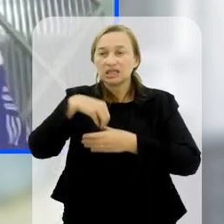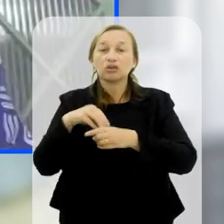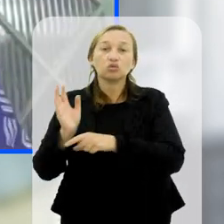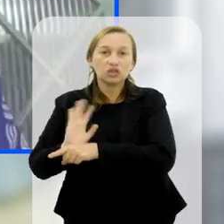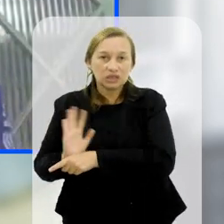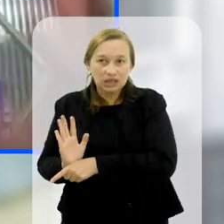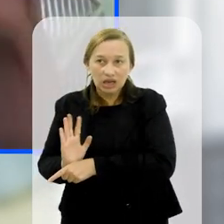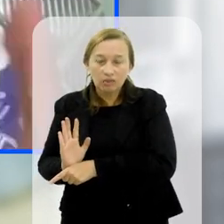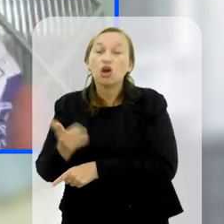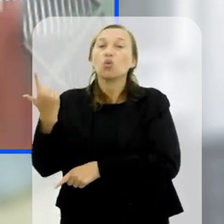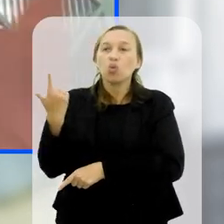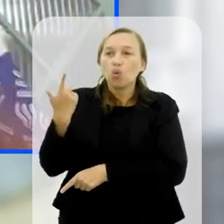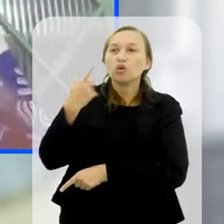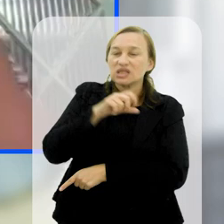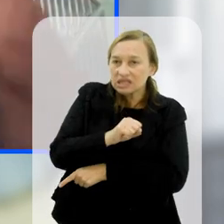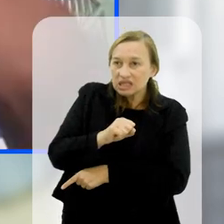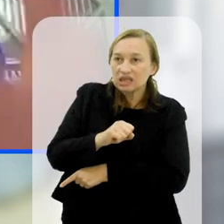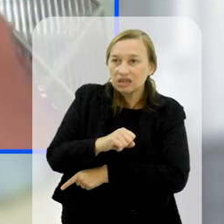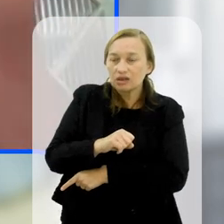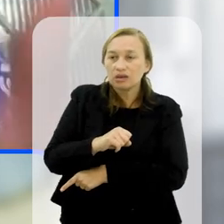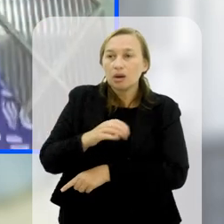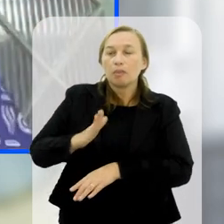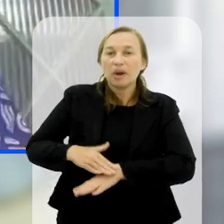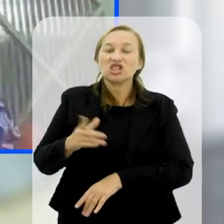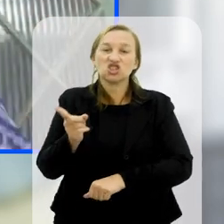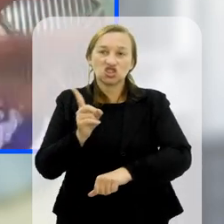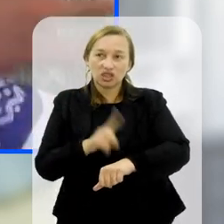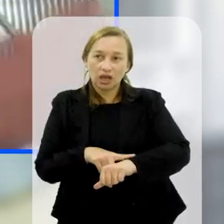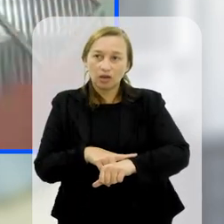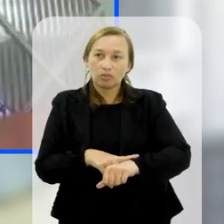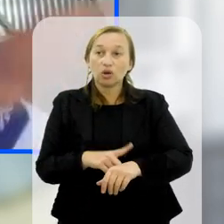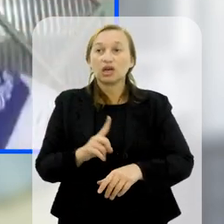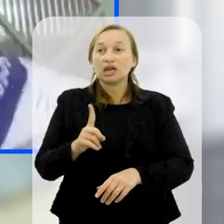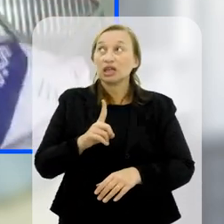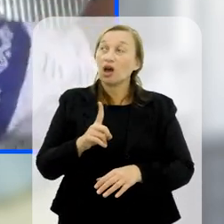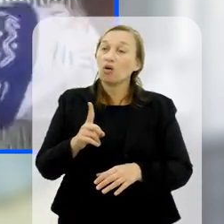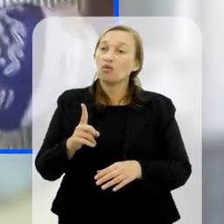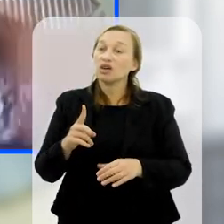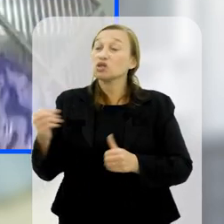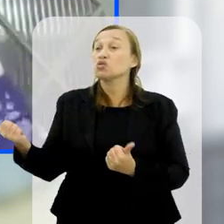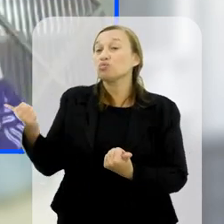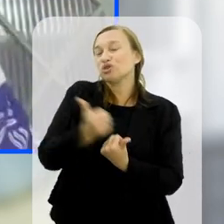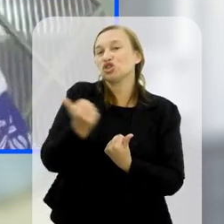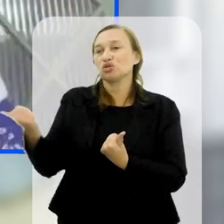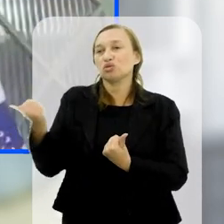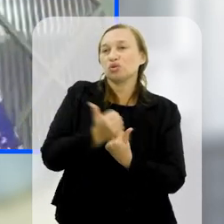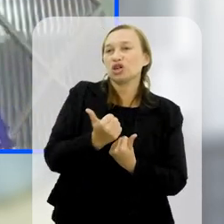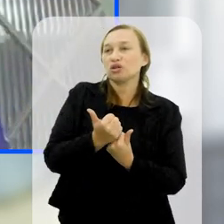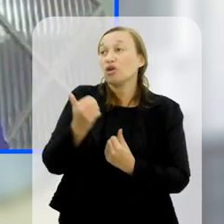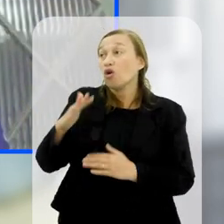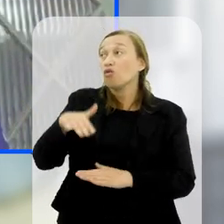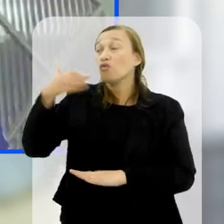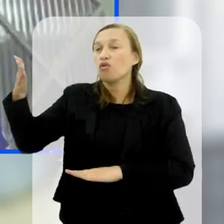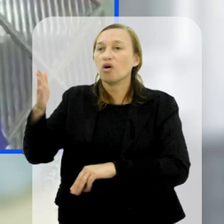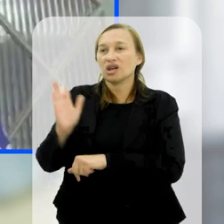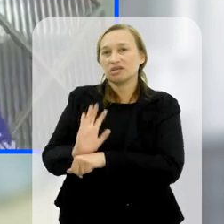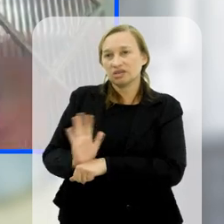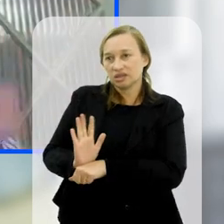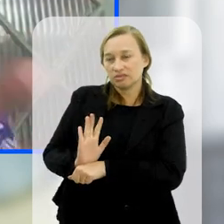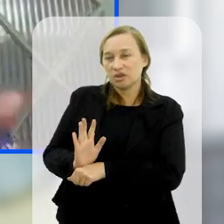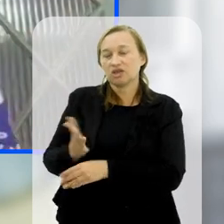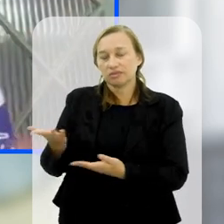do cinema, né? Que a gente consiga que fique um pouco, que fique por mais tempo e não venham sendo esmagadas